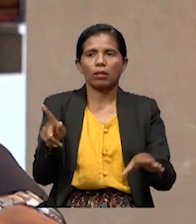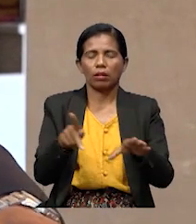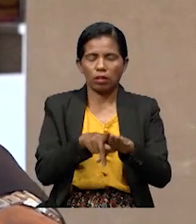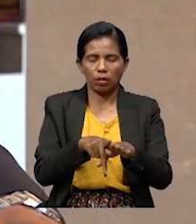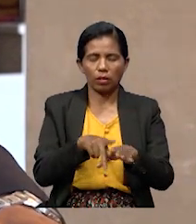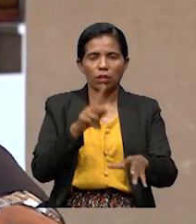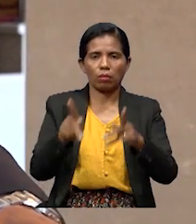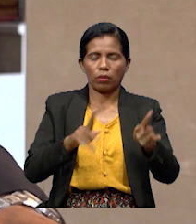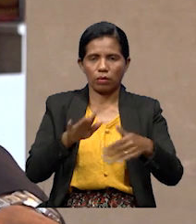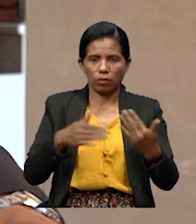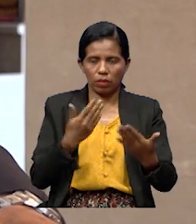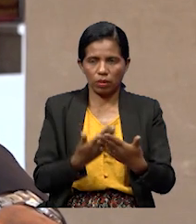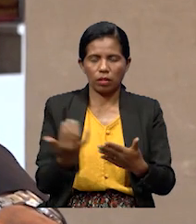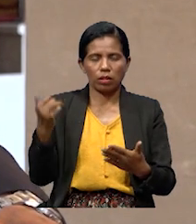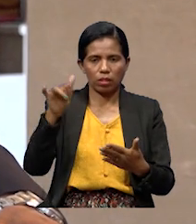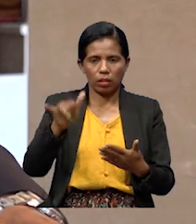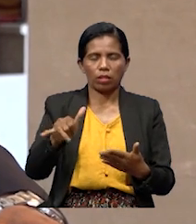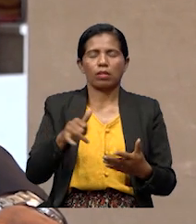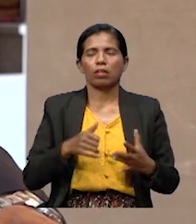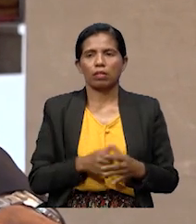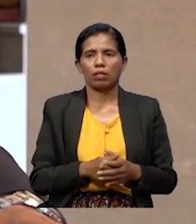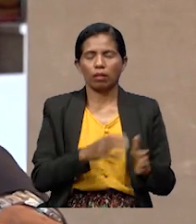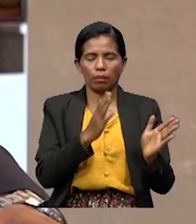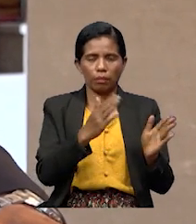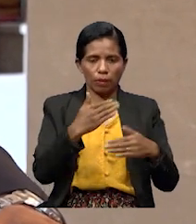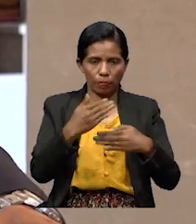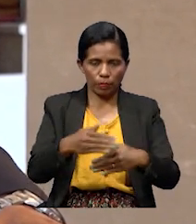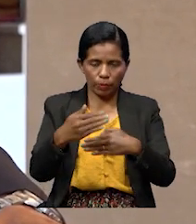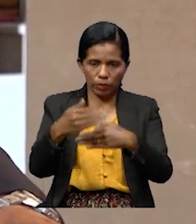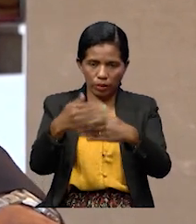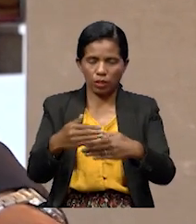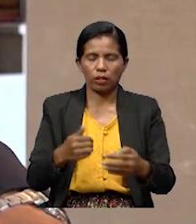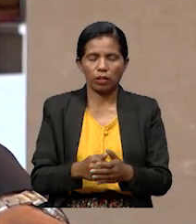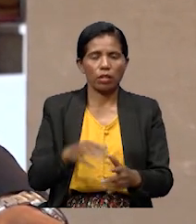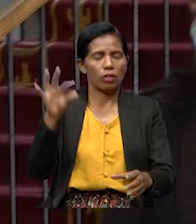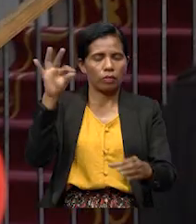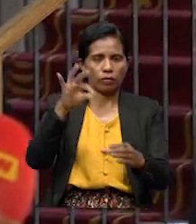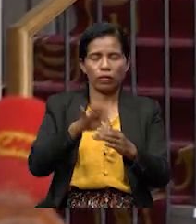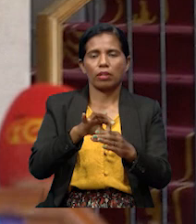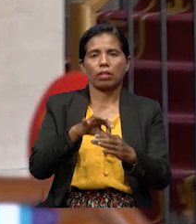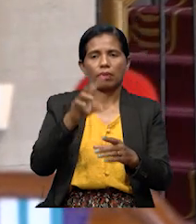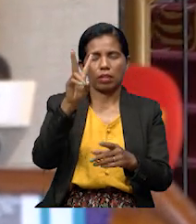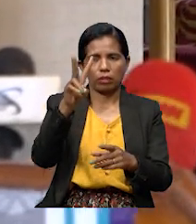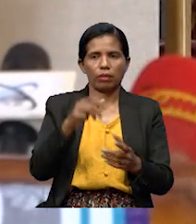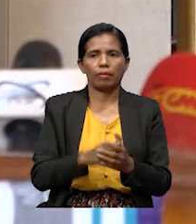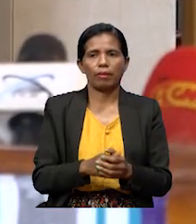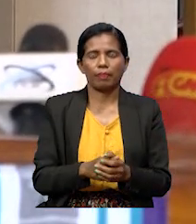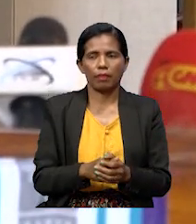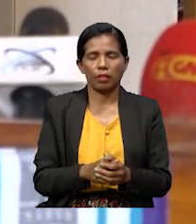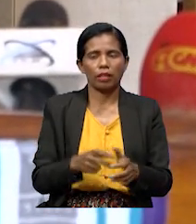cidadão sirenian e a processo eleições segunda volta. Durante a